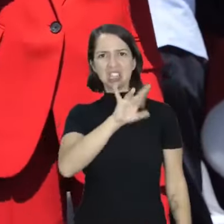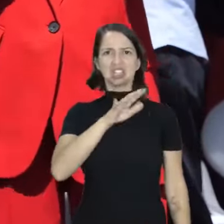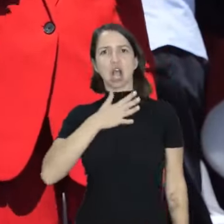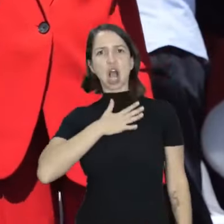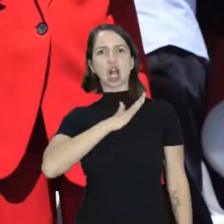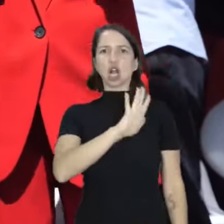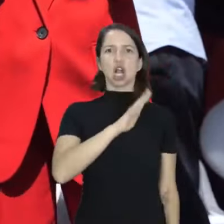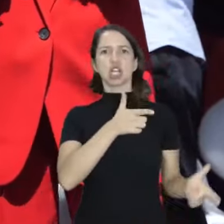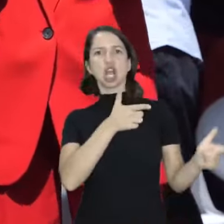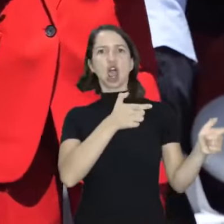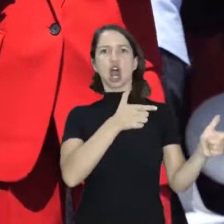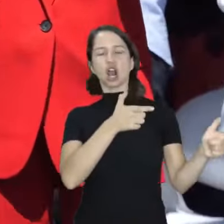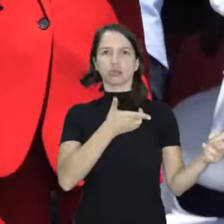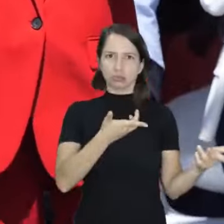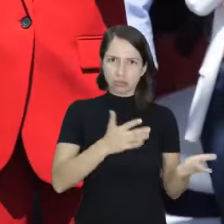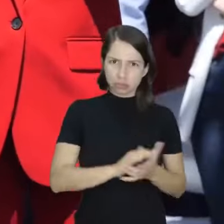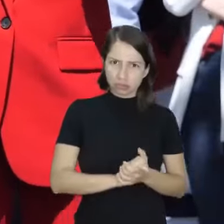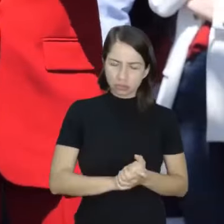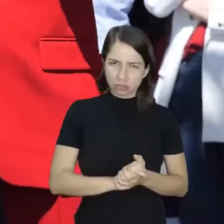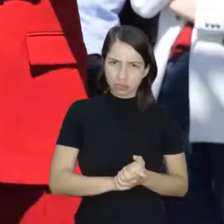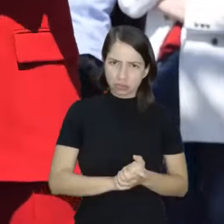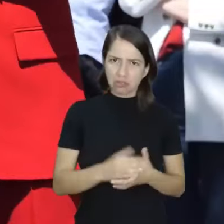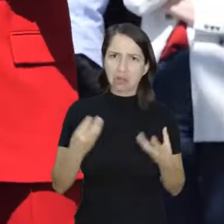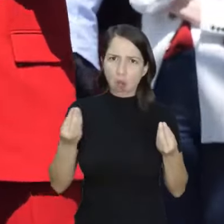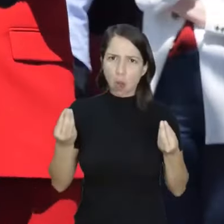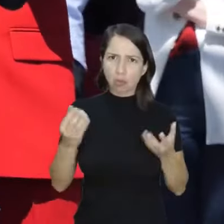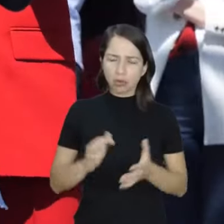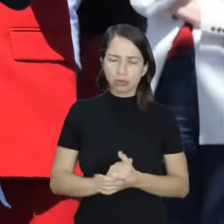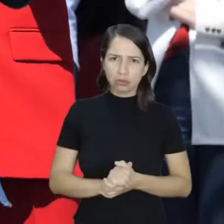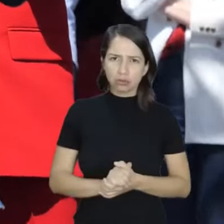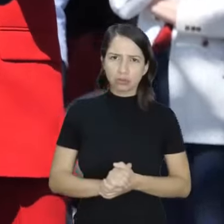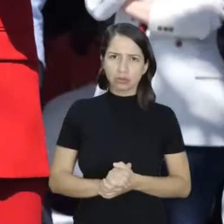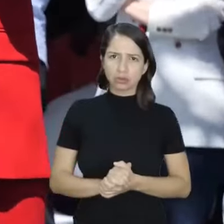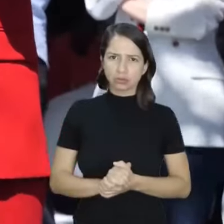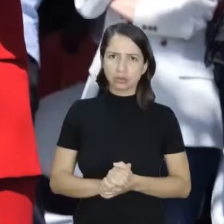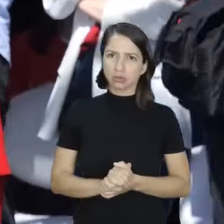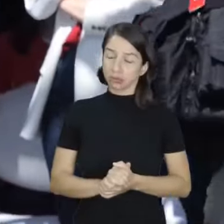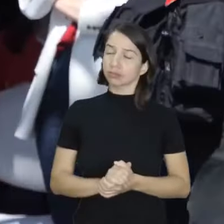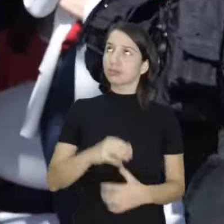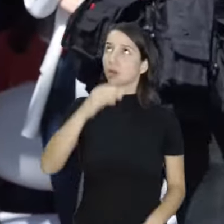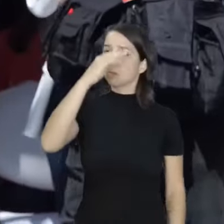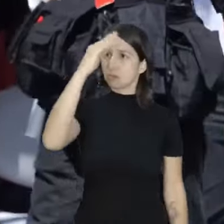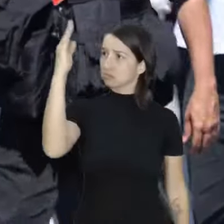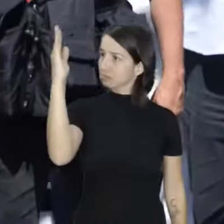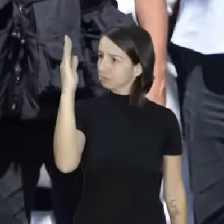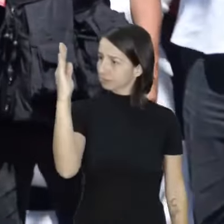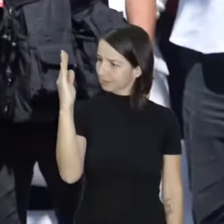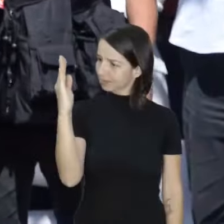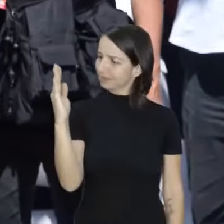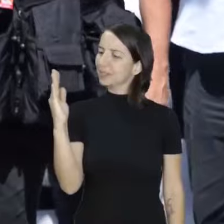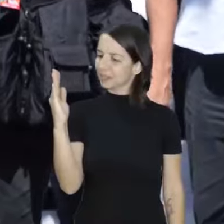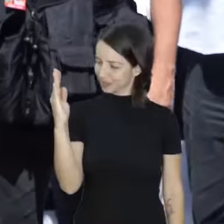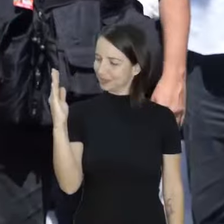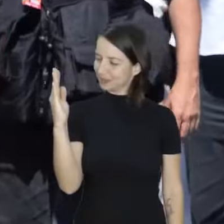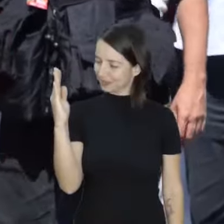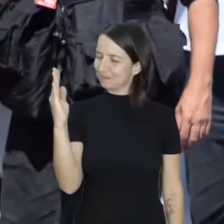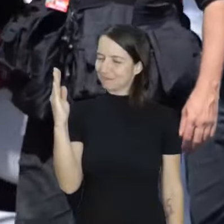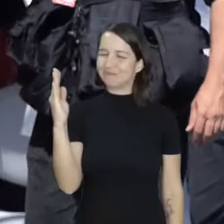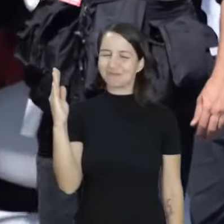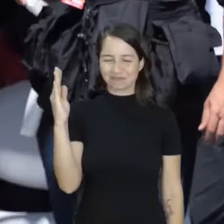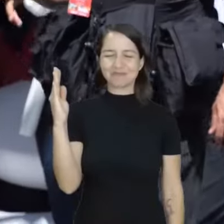Não é possível. Então, esse país, eu vou terminar dizendo para vocês uma coisa.